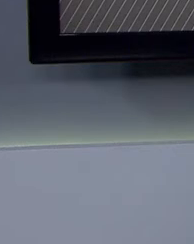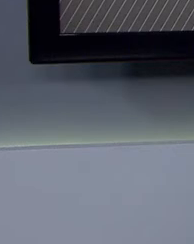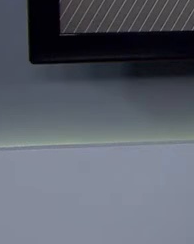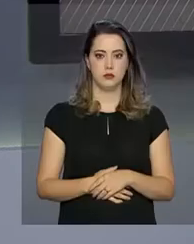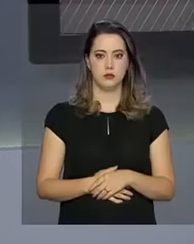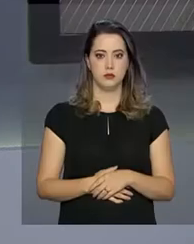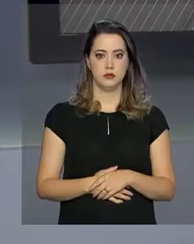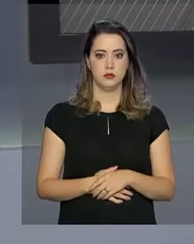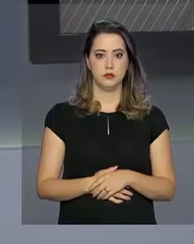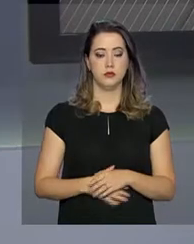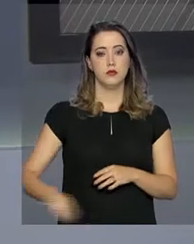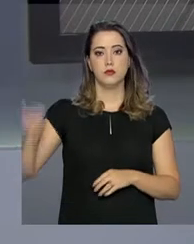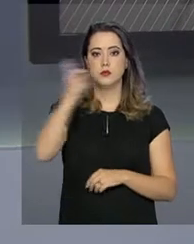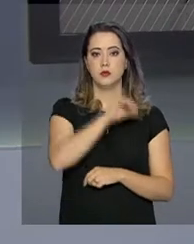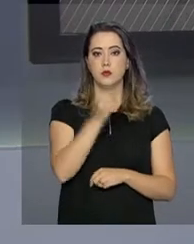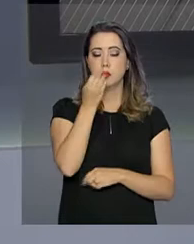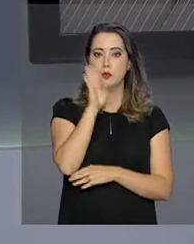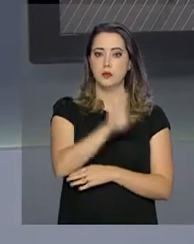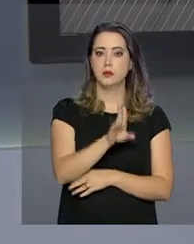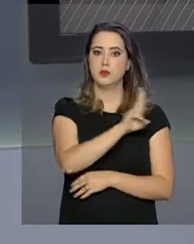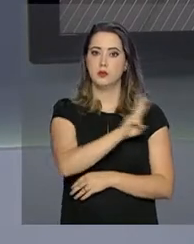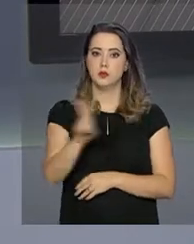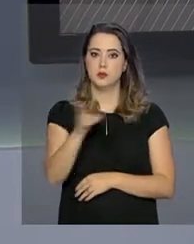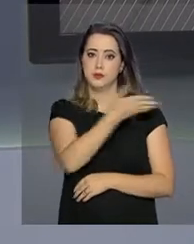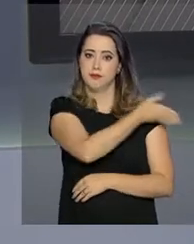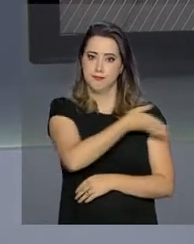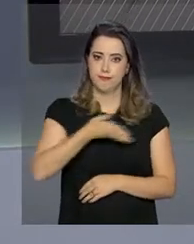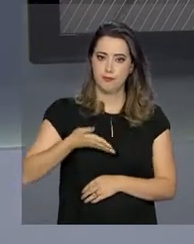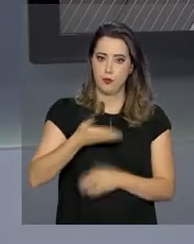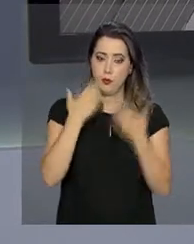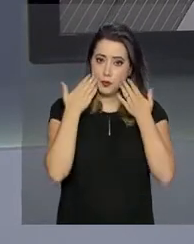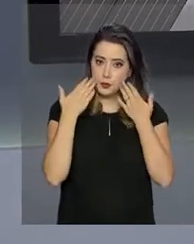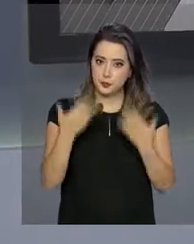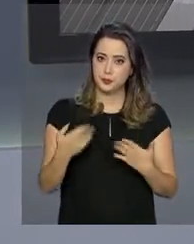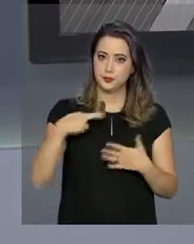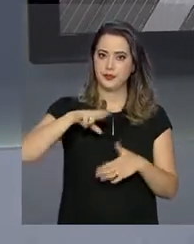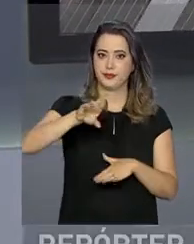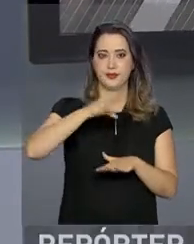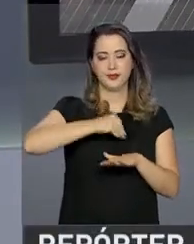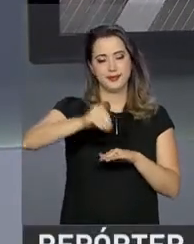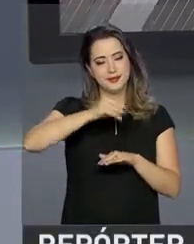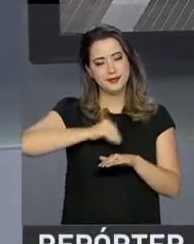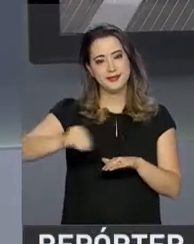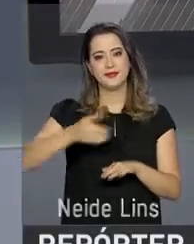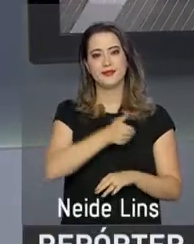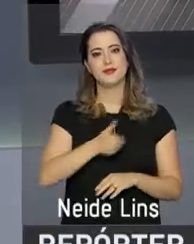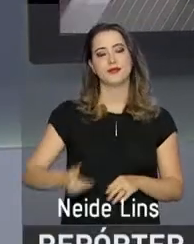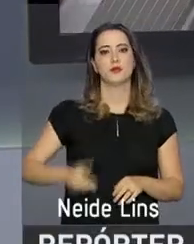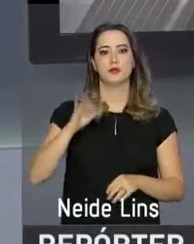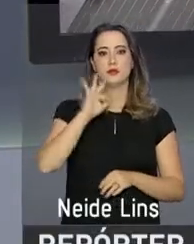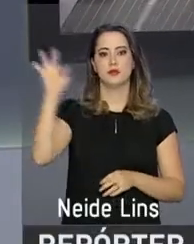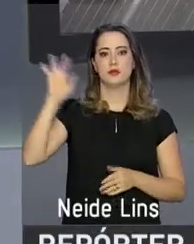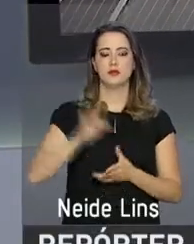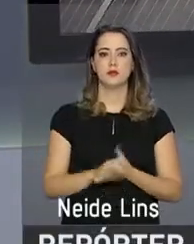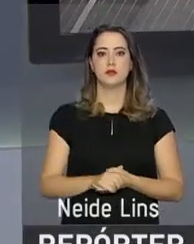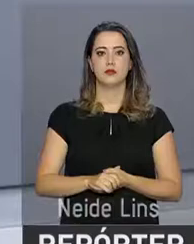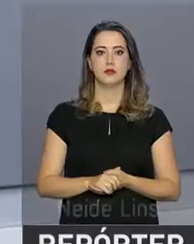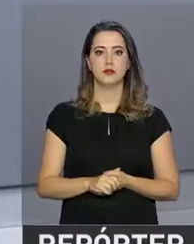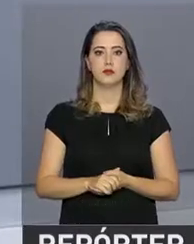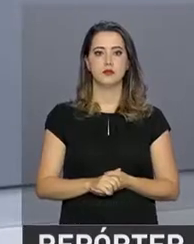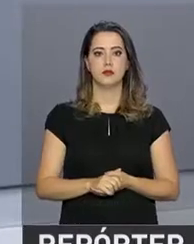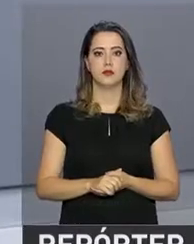'ora boa tarde eu sou alessandra bastos e começa agora o repórter nbr com as notícias do governo federal